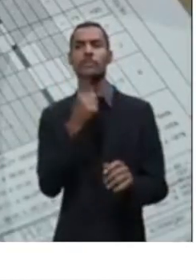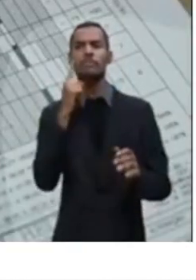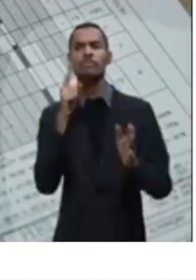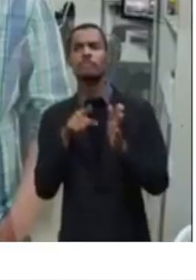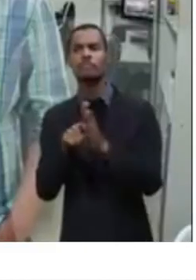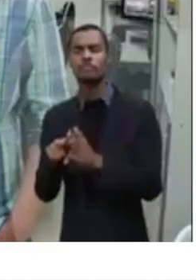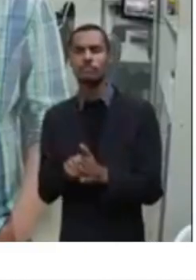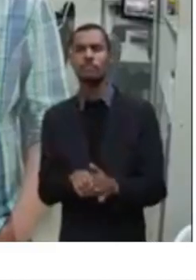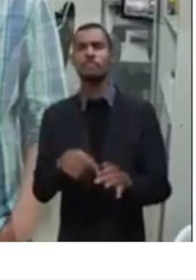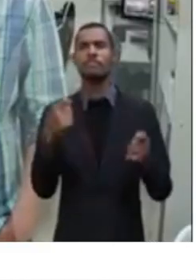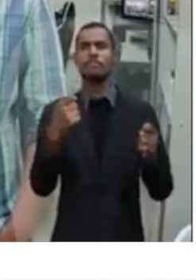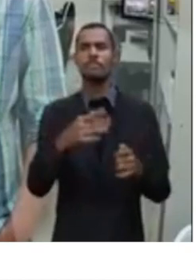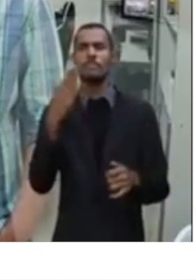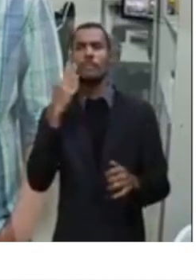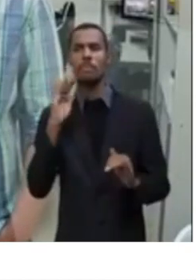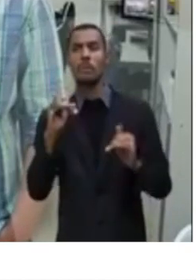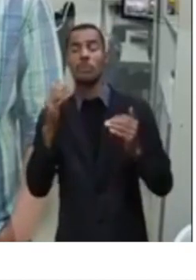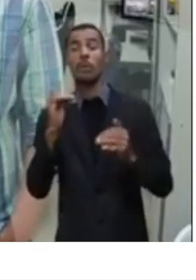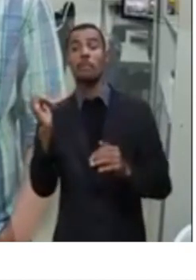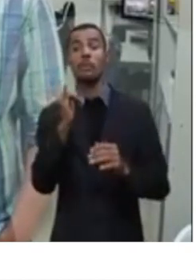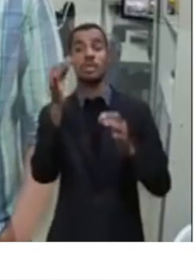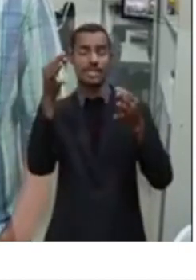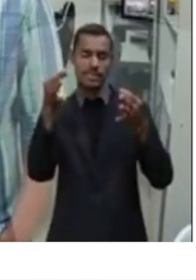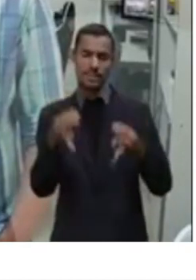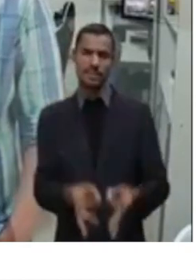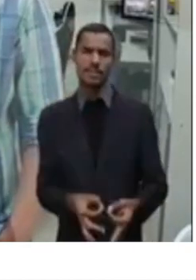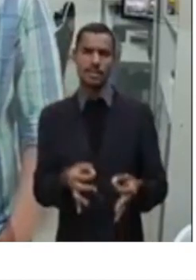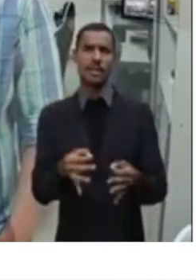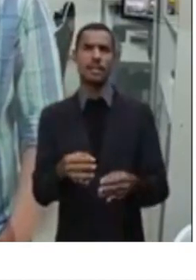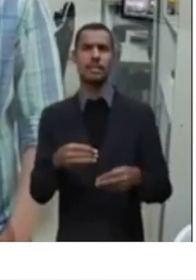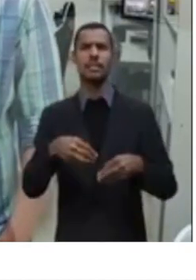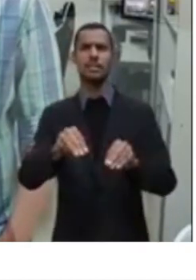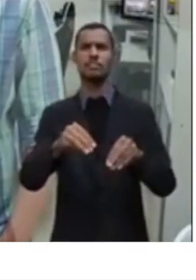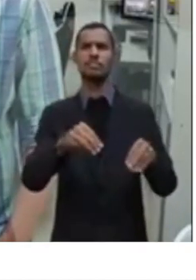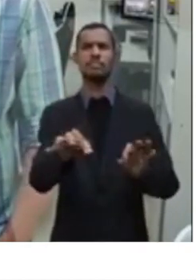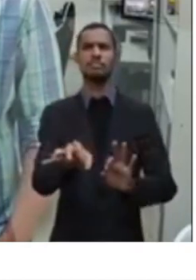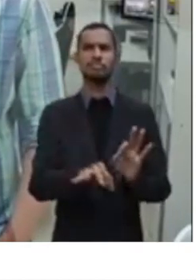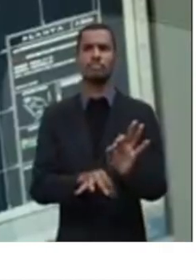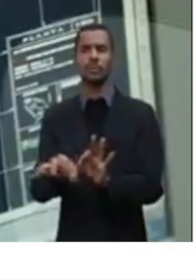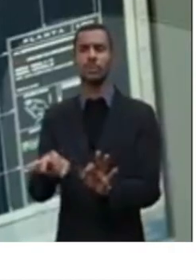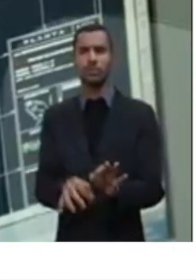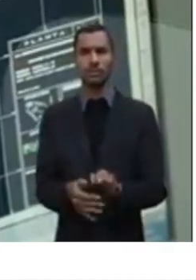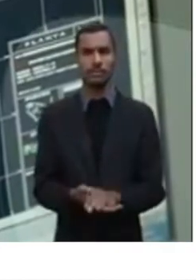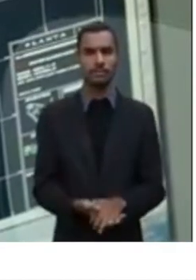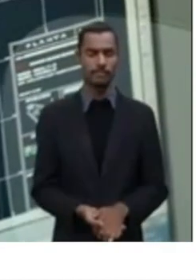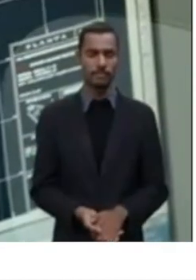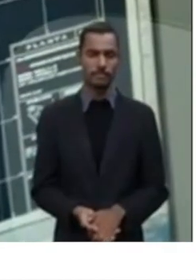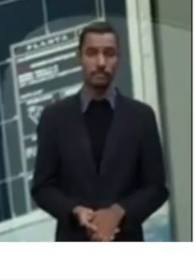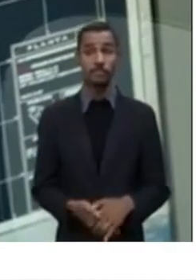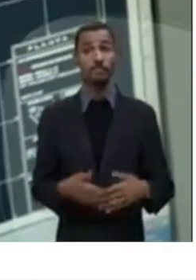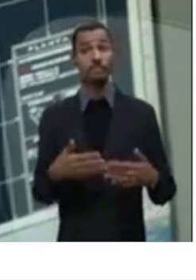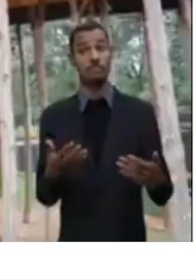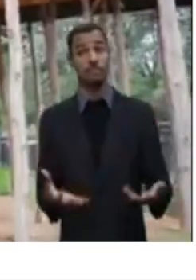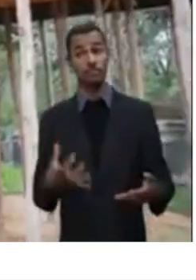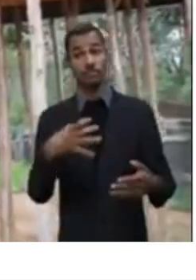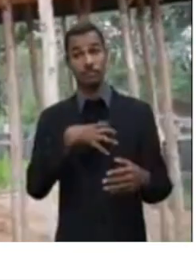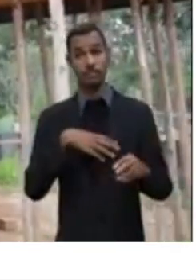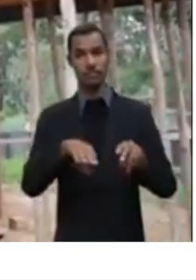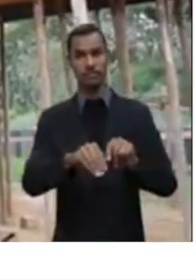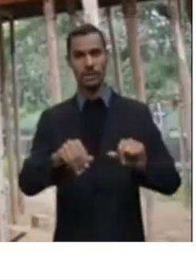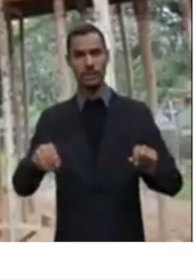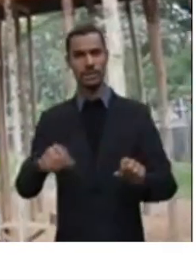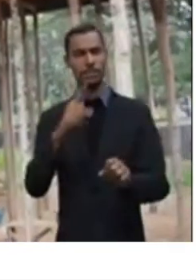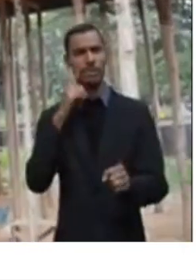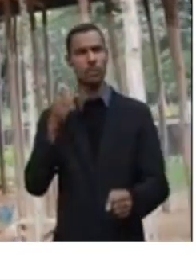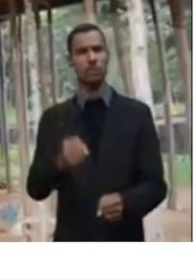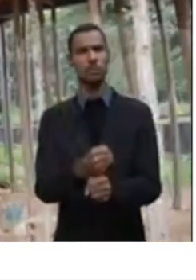esse subsolo para determinar uma fundação adequada aos carregamentos do projeto estrutural. Para determinar o tipo de solo e de